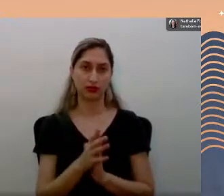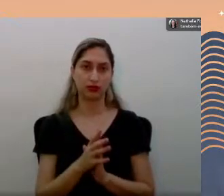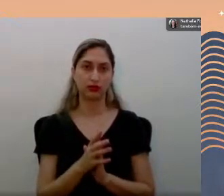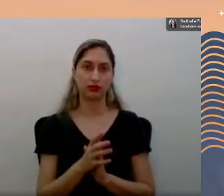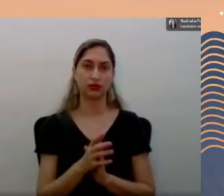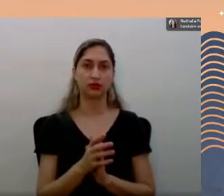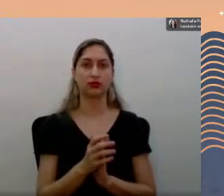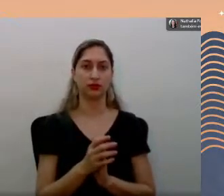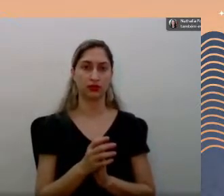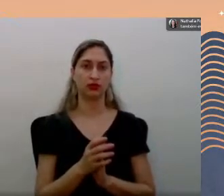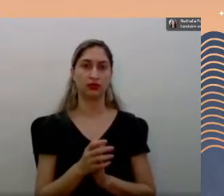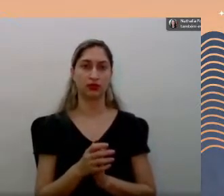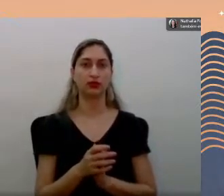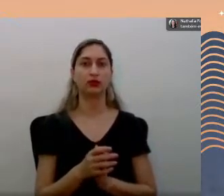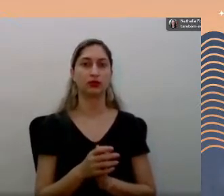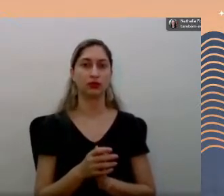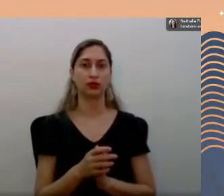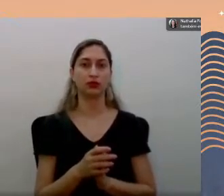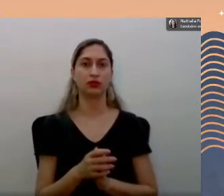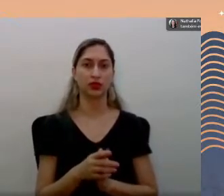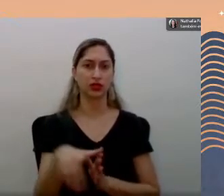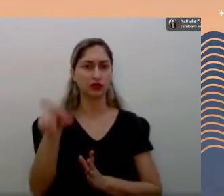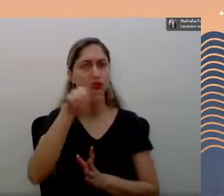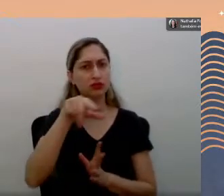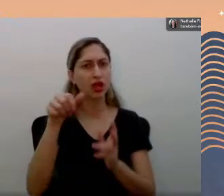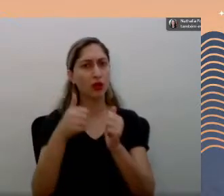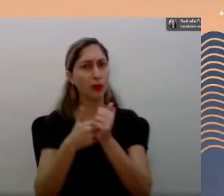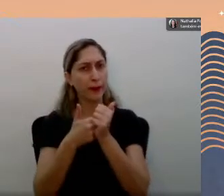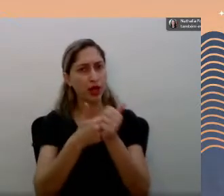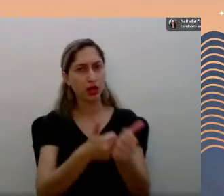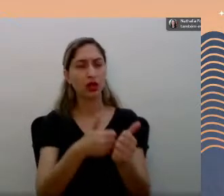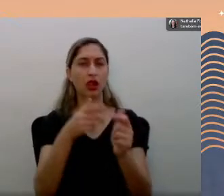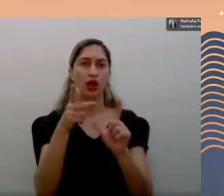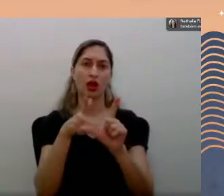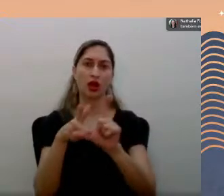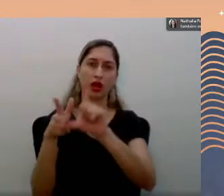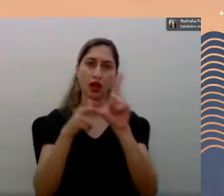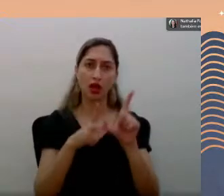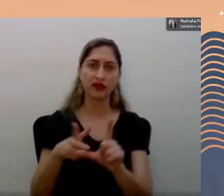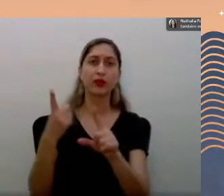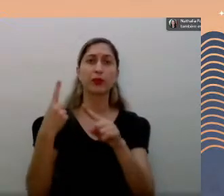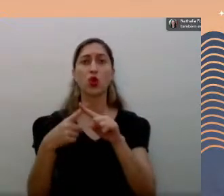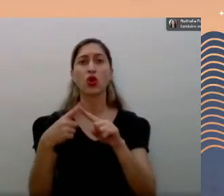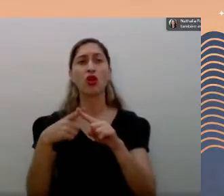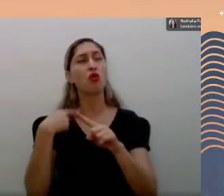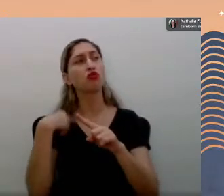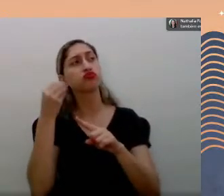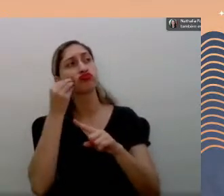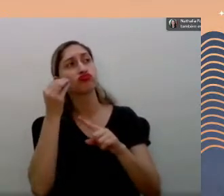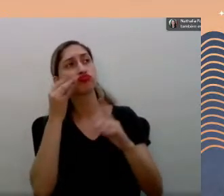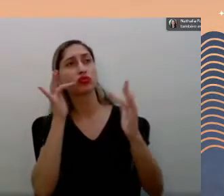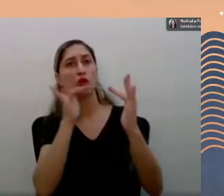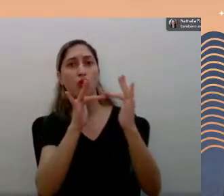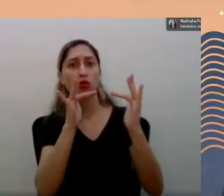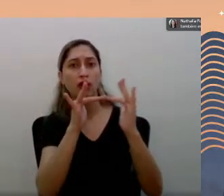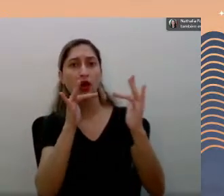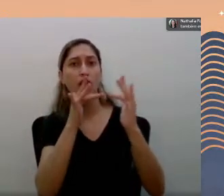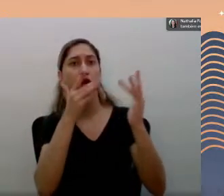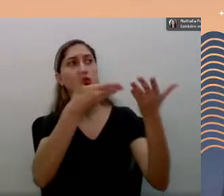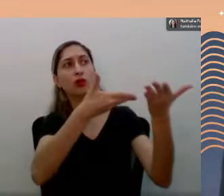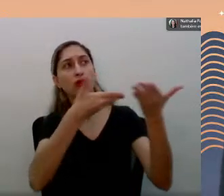a Então vai acompanhando as nossas Labs né que aí é legal que você pode fazer essa pergunta e ele mas vai estar aqui para poder responder